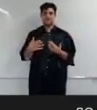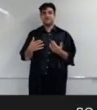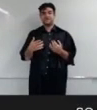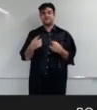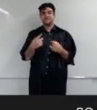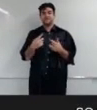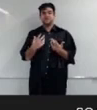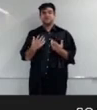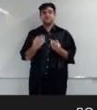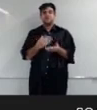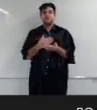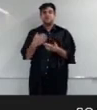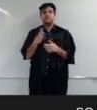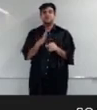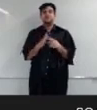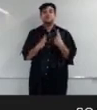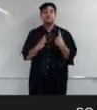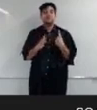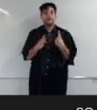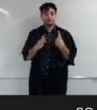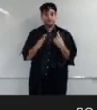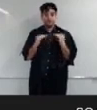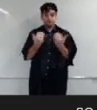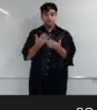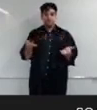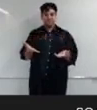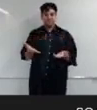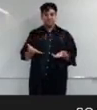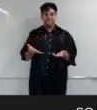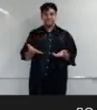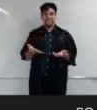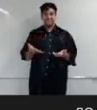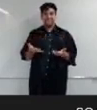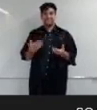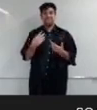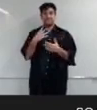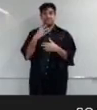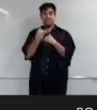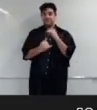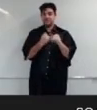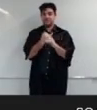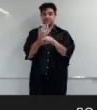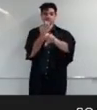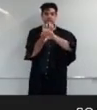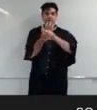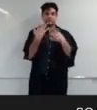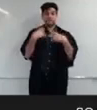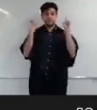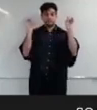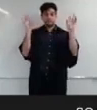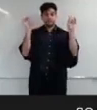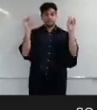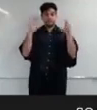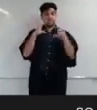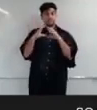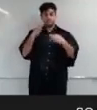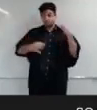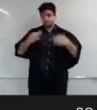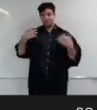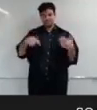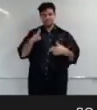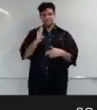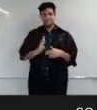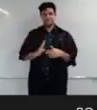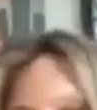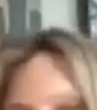por videoconferência os 15 ministros que integram a corte especial do stj participaram pela primeira vez de uma